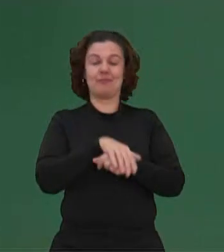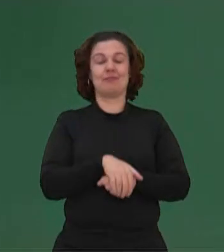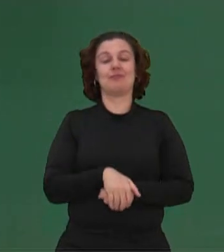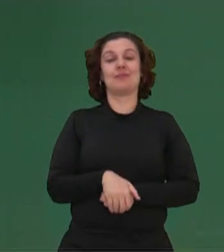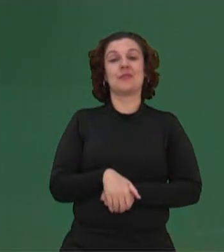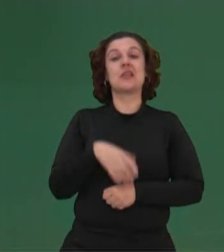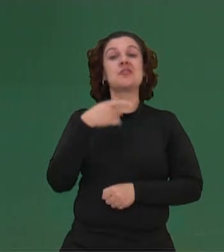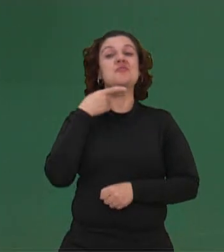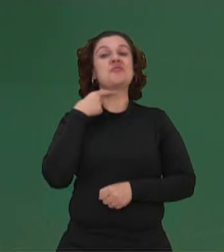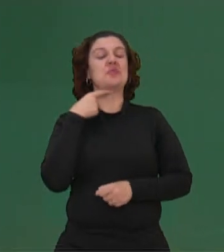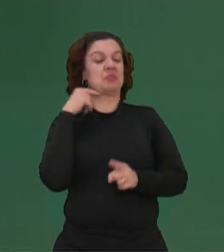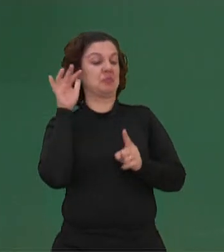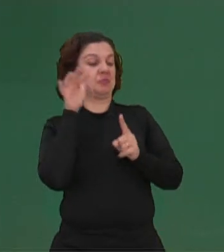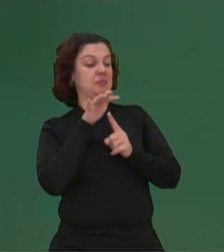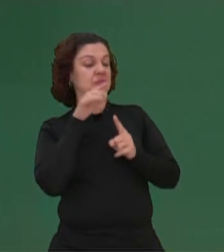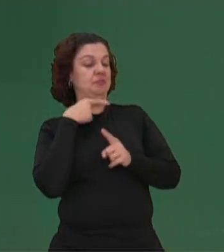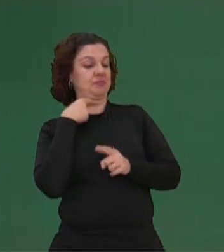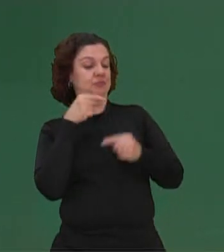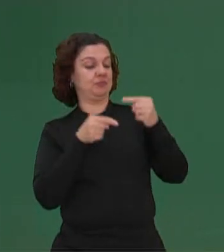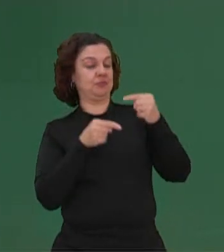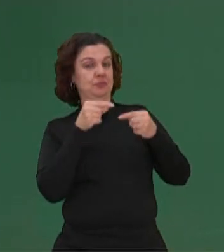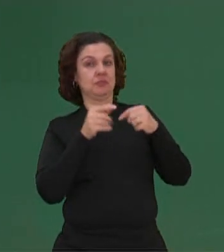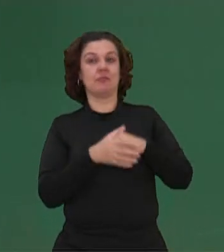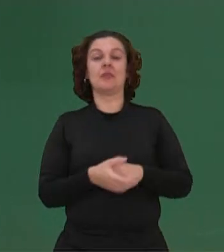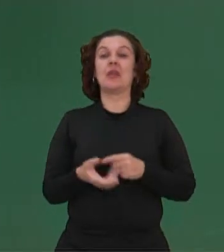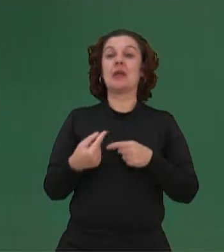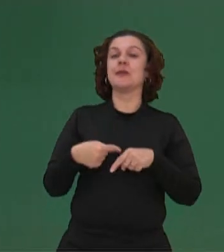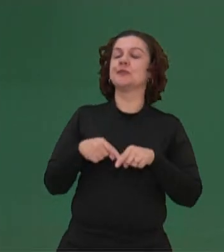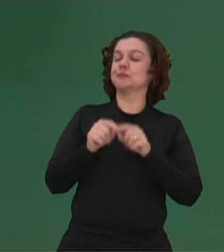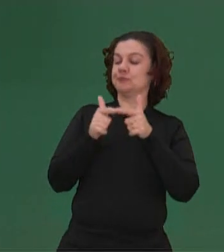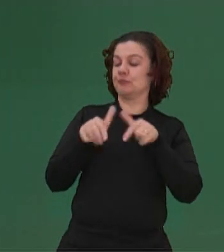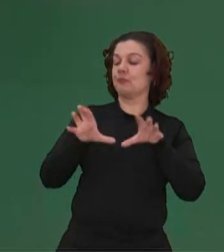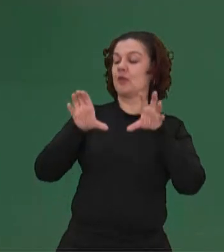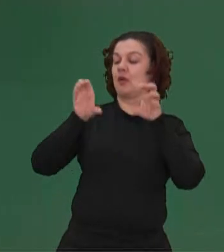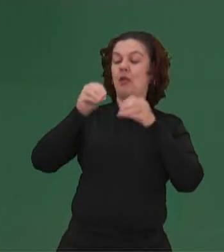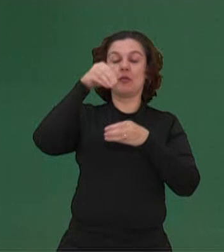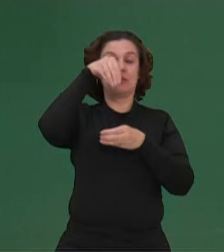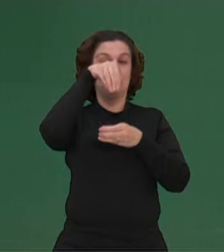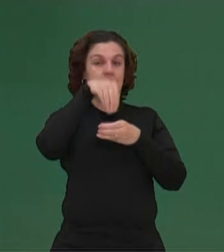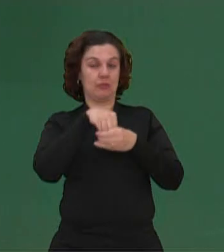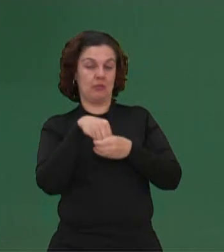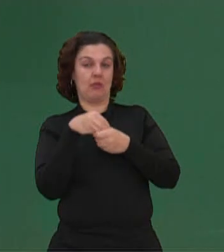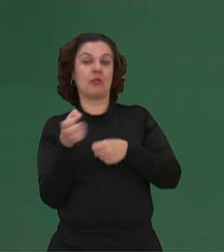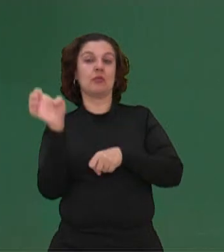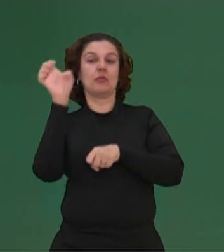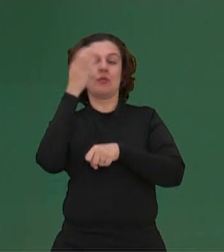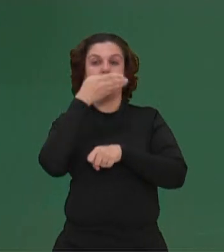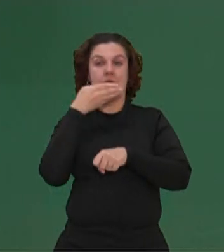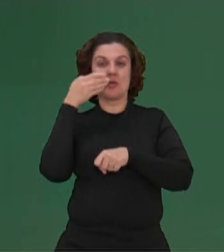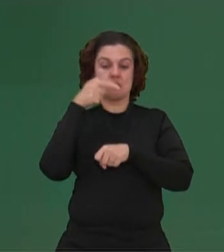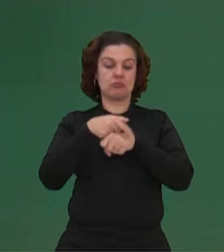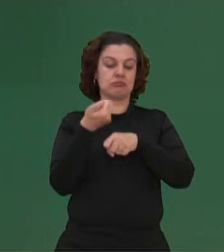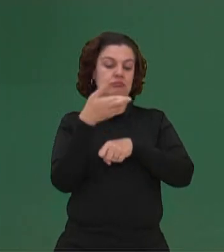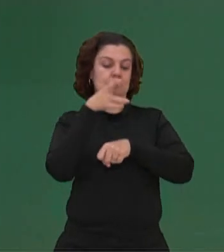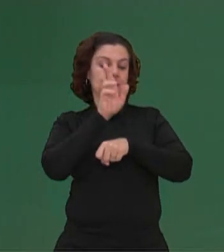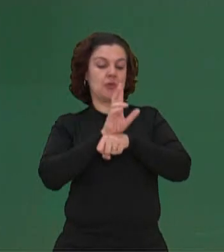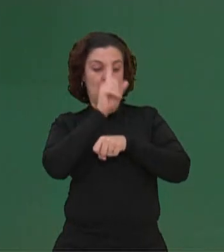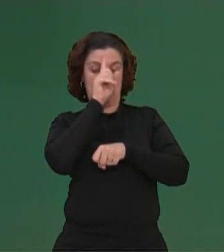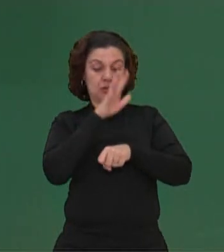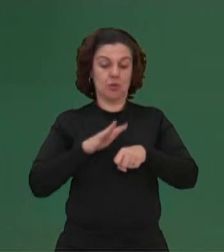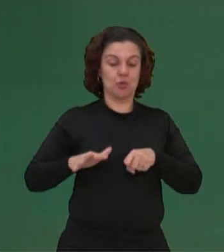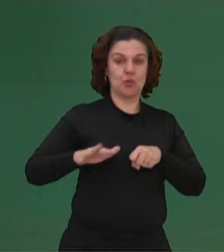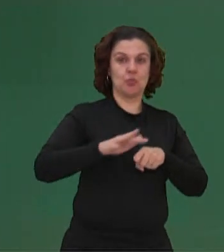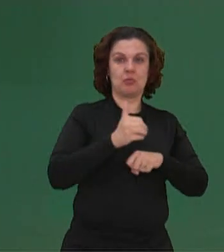engenho, que tinham essa influência política, então, e, obviamente, dentro do engenho, o senhor de engenho é a maior